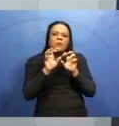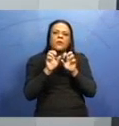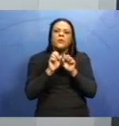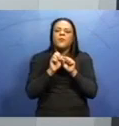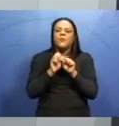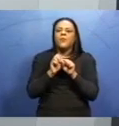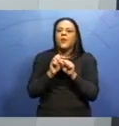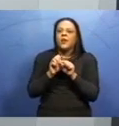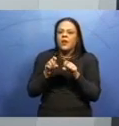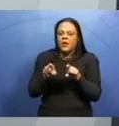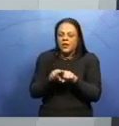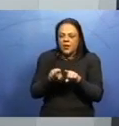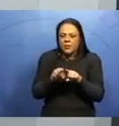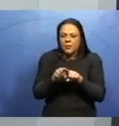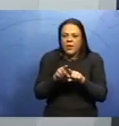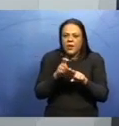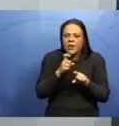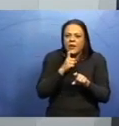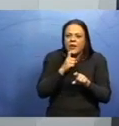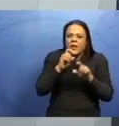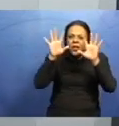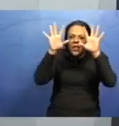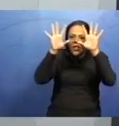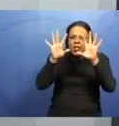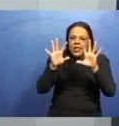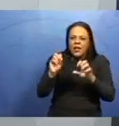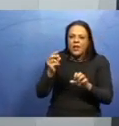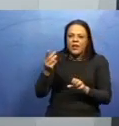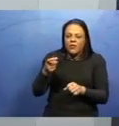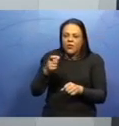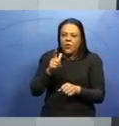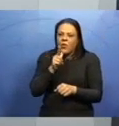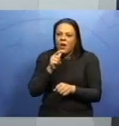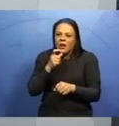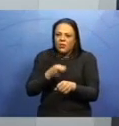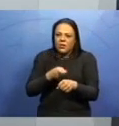forma sólida como neve e granizo.